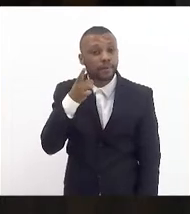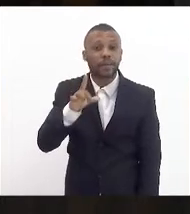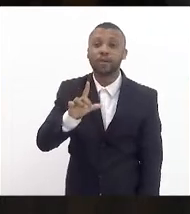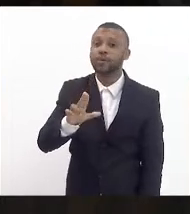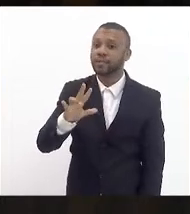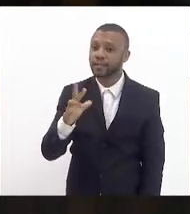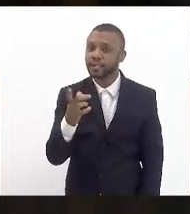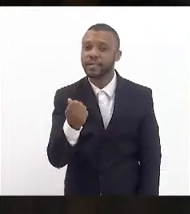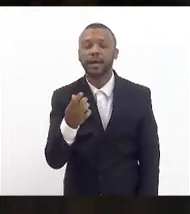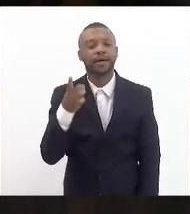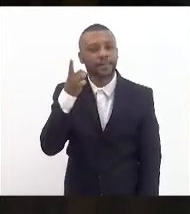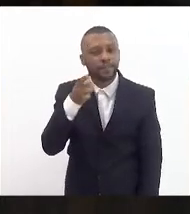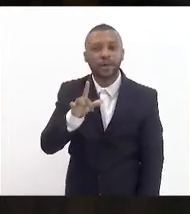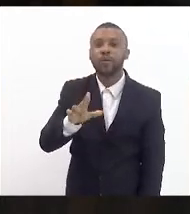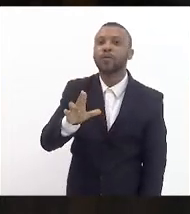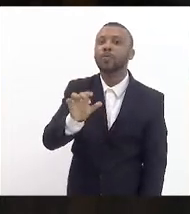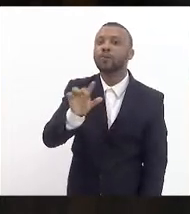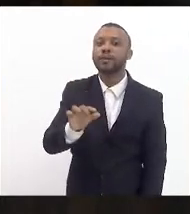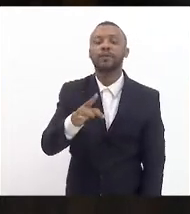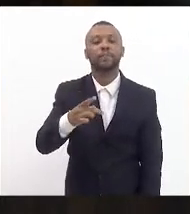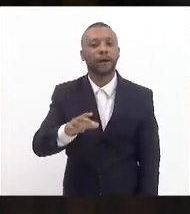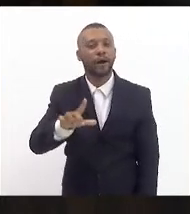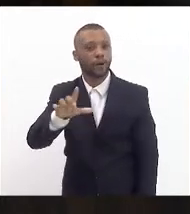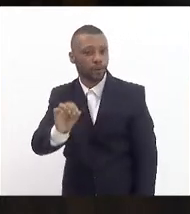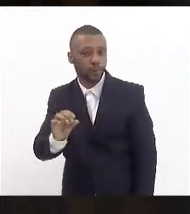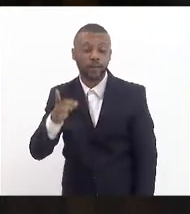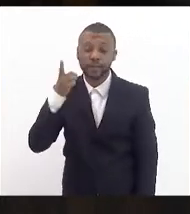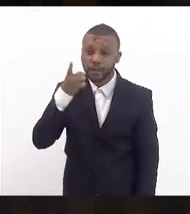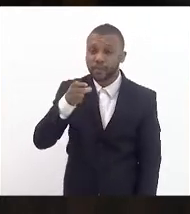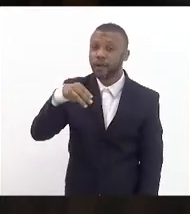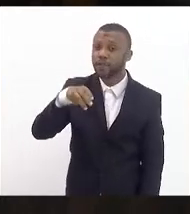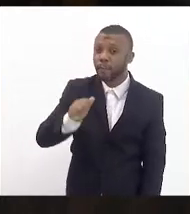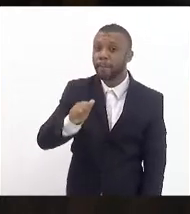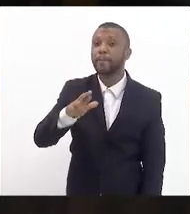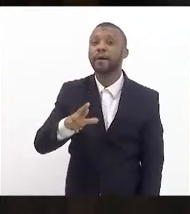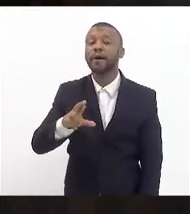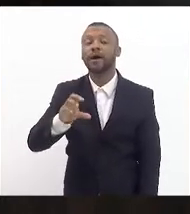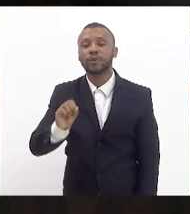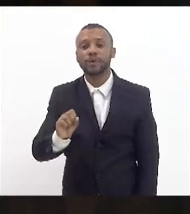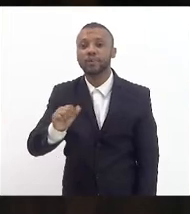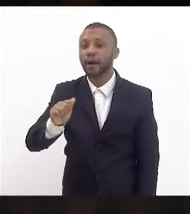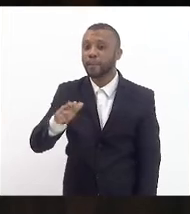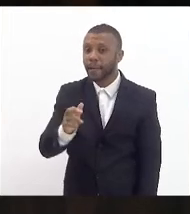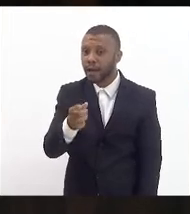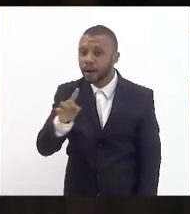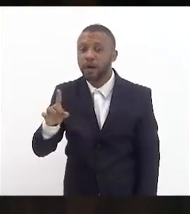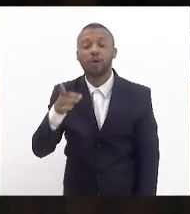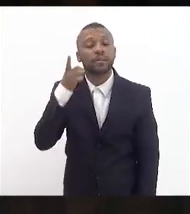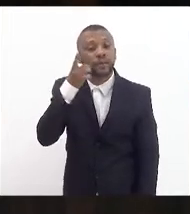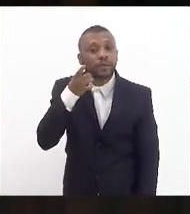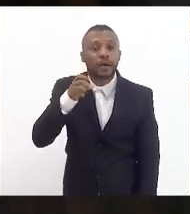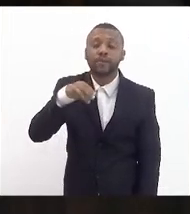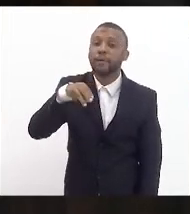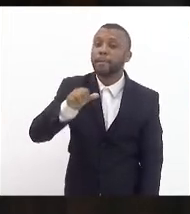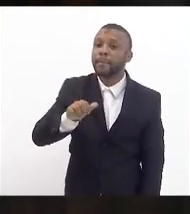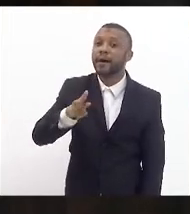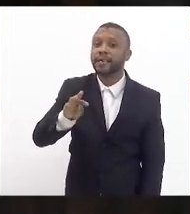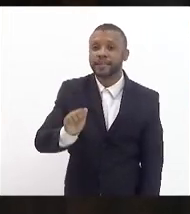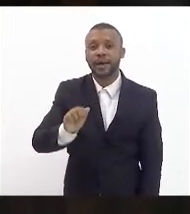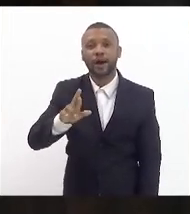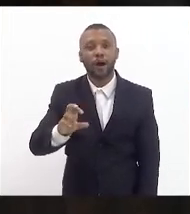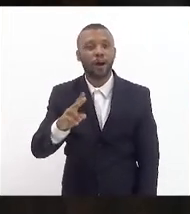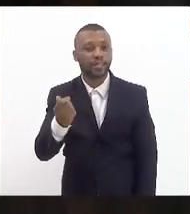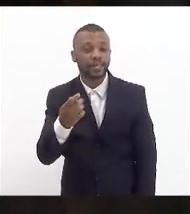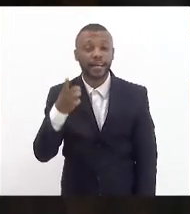Luiz Martins, deputado Luiz Paulo, deputado Marcos Abraão, deputado Marta Rocha, deputado Max Lemos, deputada Mônica